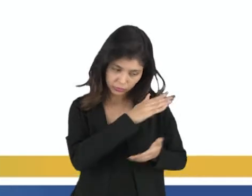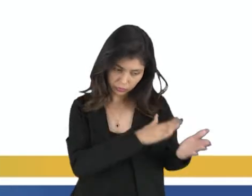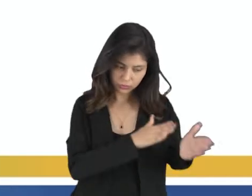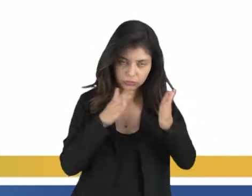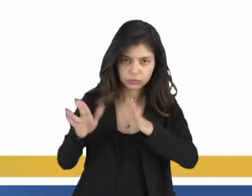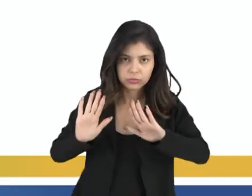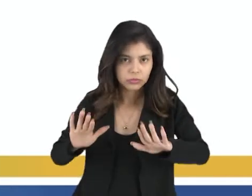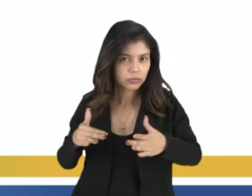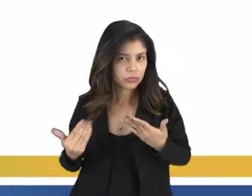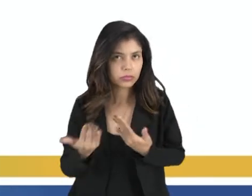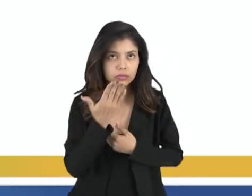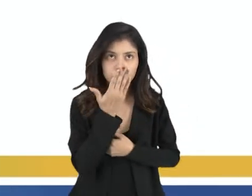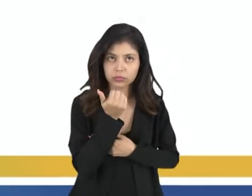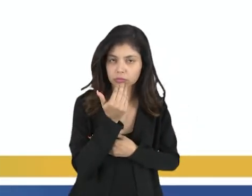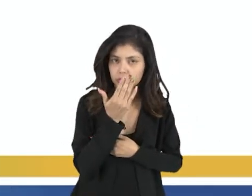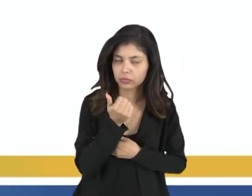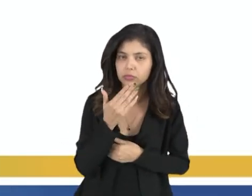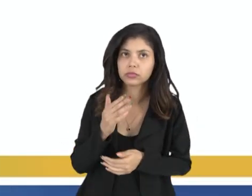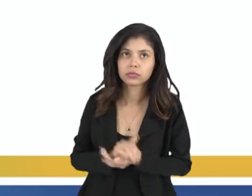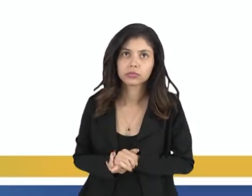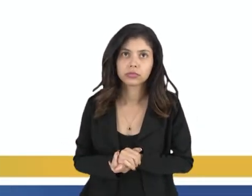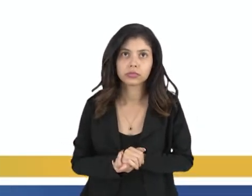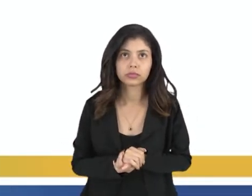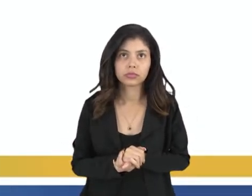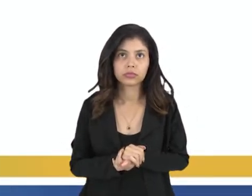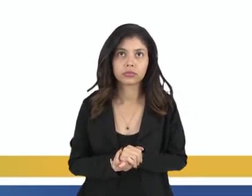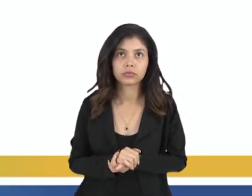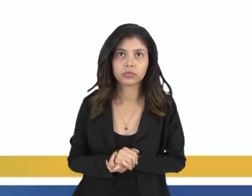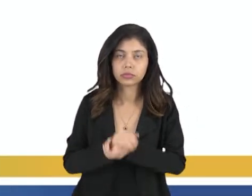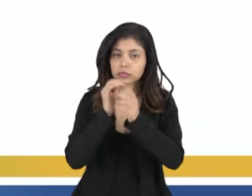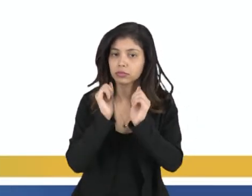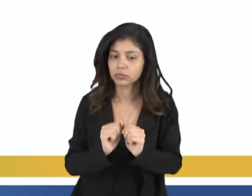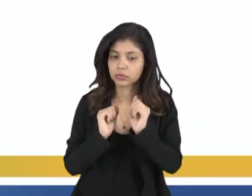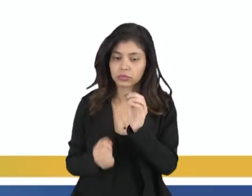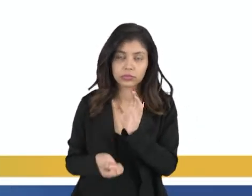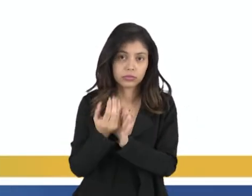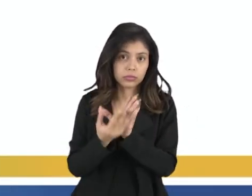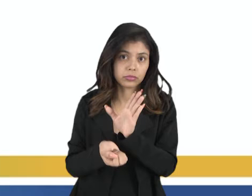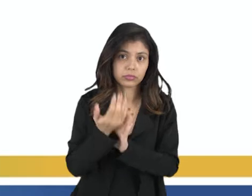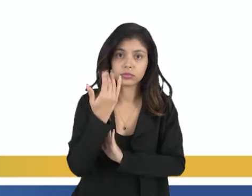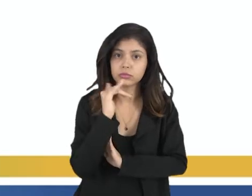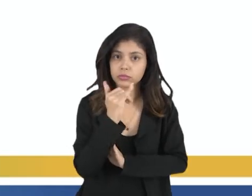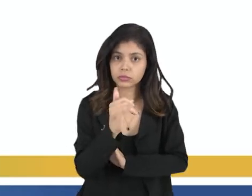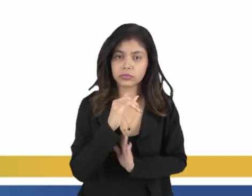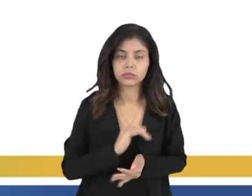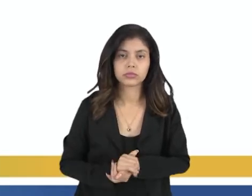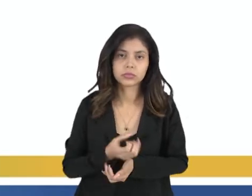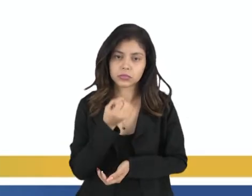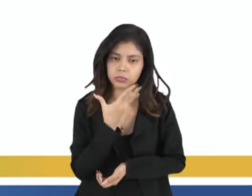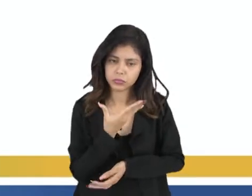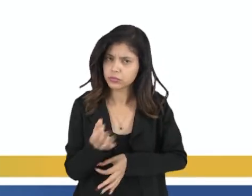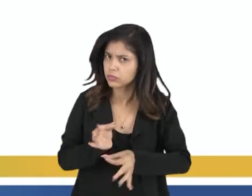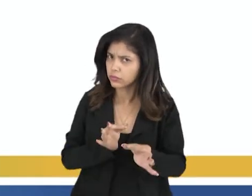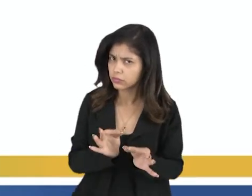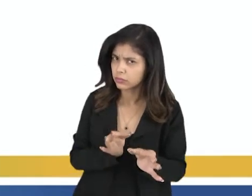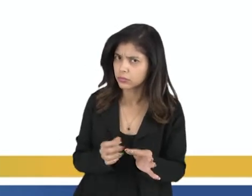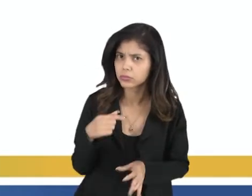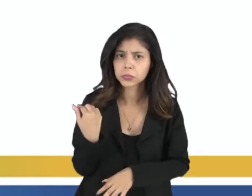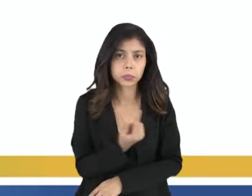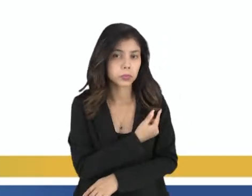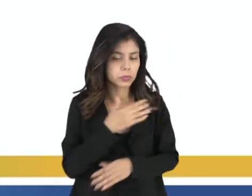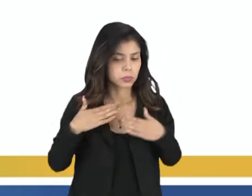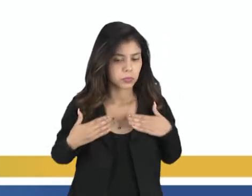de quais alimentos, né, o nosso corpo, ele pode produzir energia para o bom funcionamento do nosso